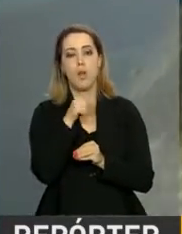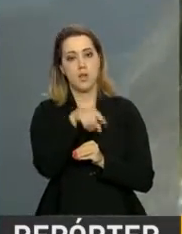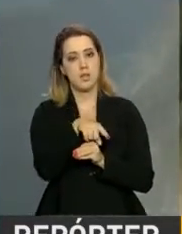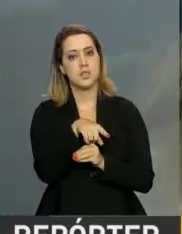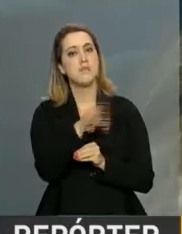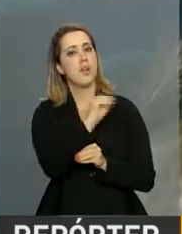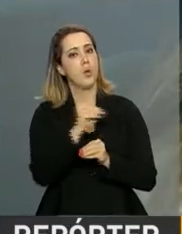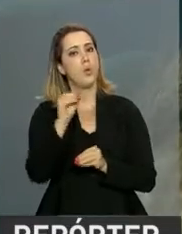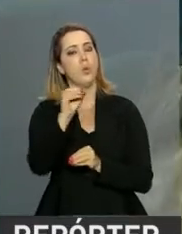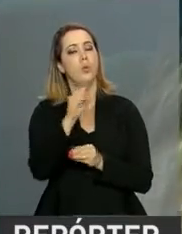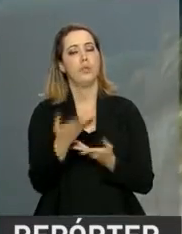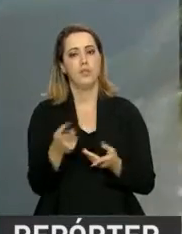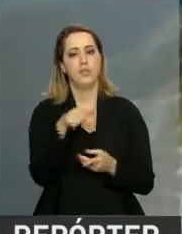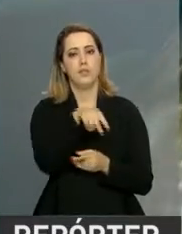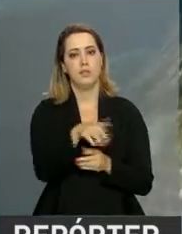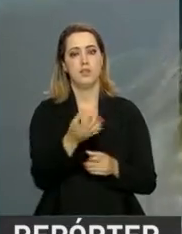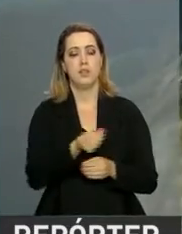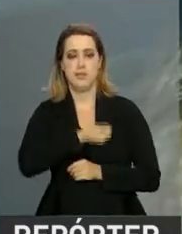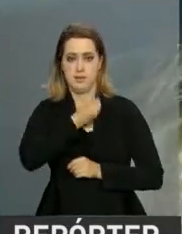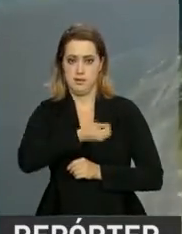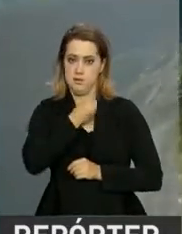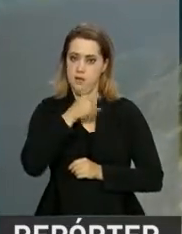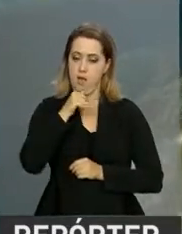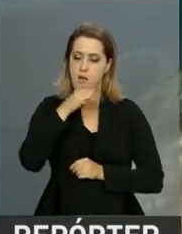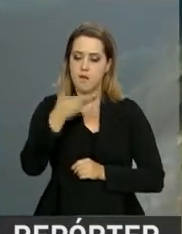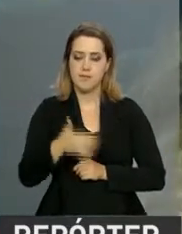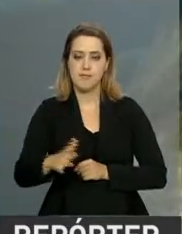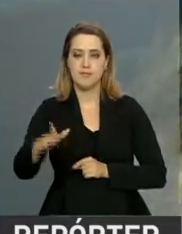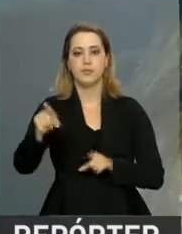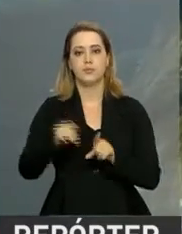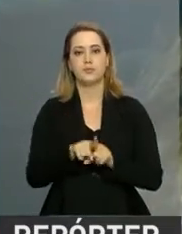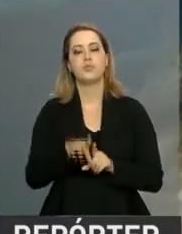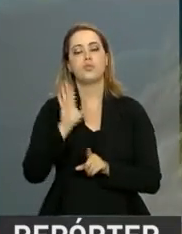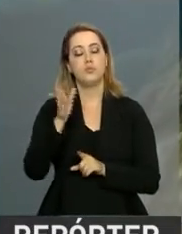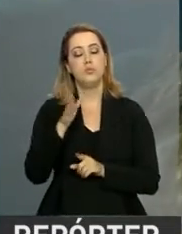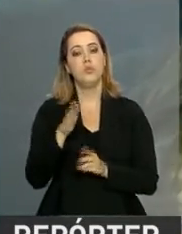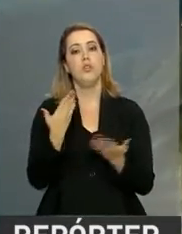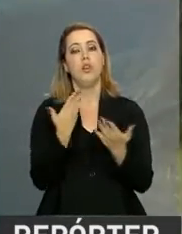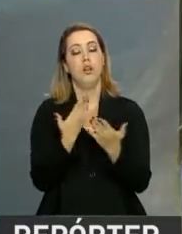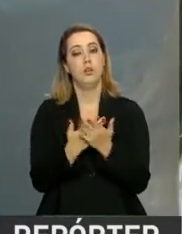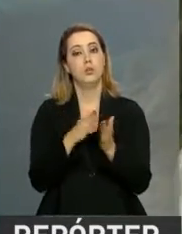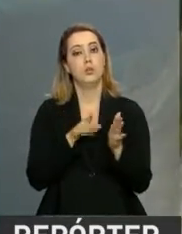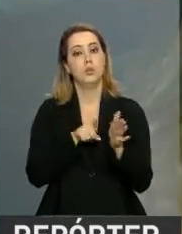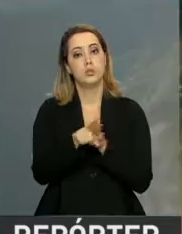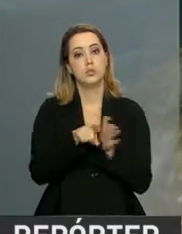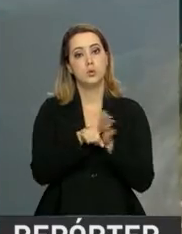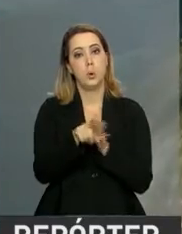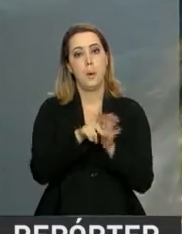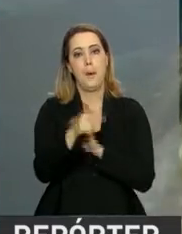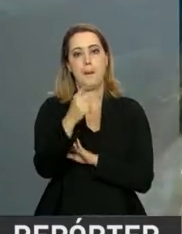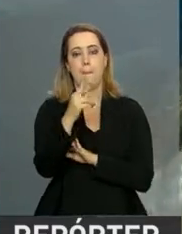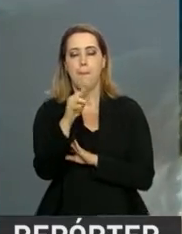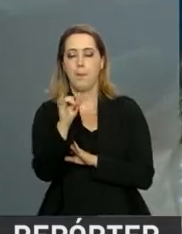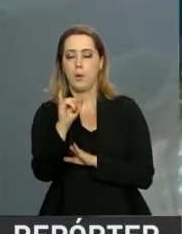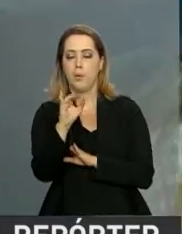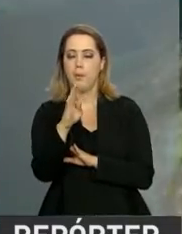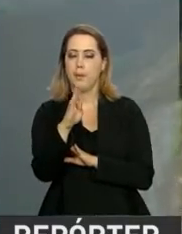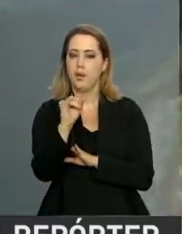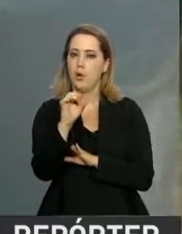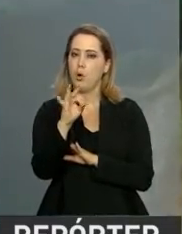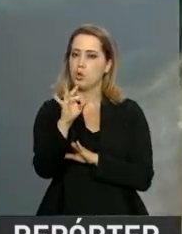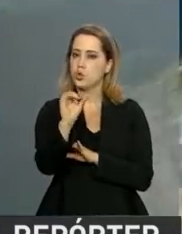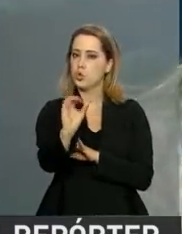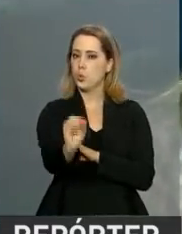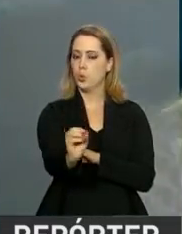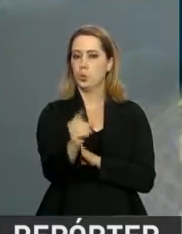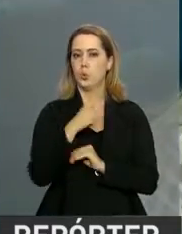preservar esses organismos marinhos. Por exemplo, a gente tem um estudo sendo desenvolvido agora para o desenvolvimento de probióticos de corais. Ou seja, a